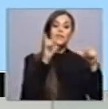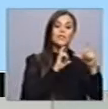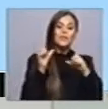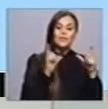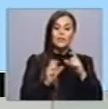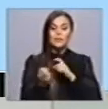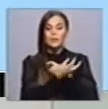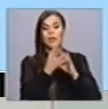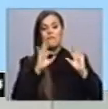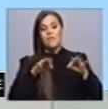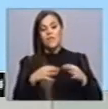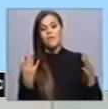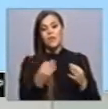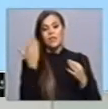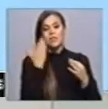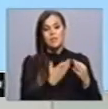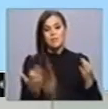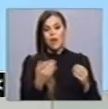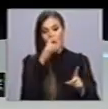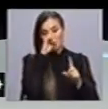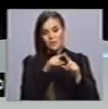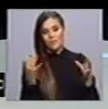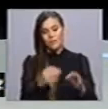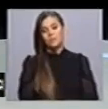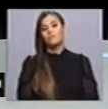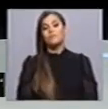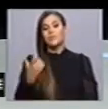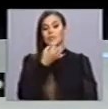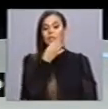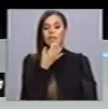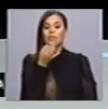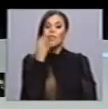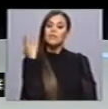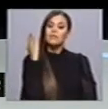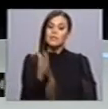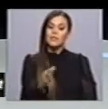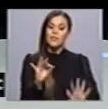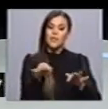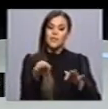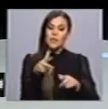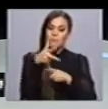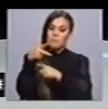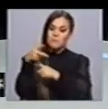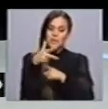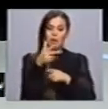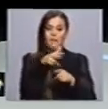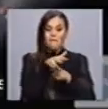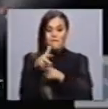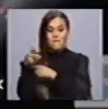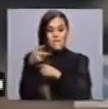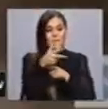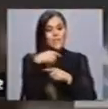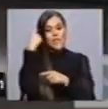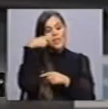que terminou esta semana a sua missão. Muito rapidamente, eu acompanhei, obviamente, em direto o fim da missão Cassini. O vídeo que nós vamos ver é precisamente o